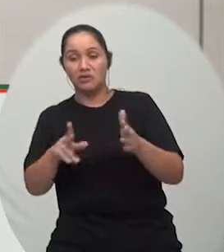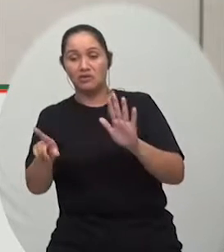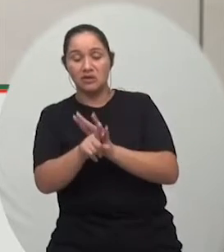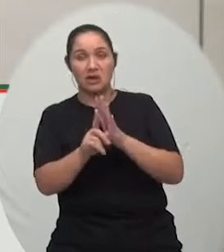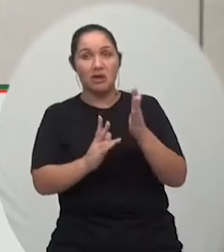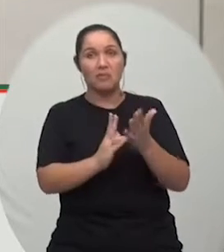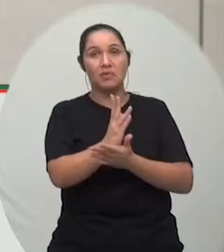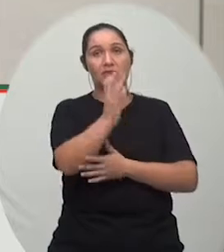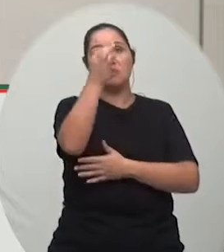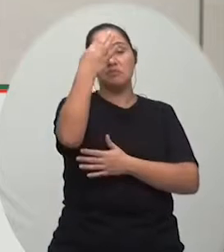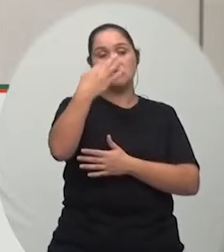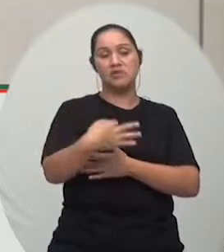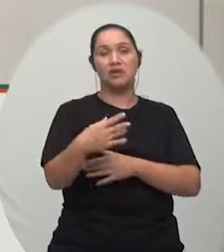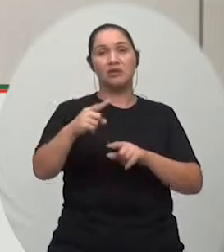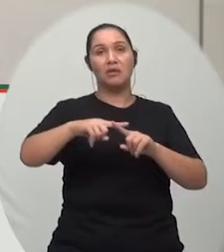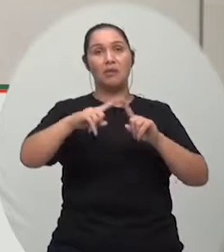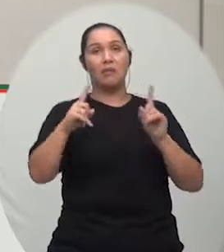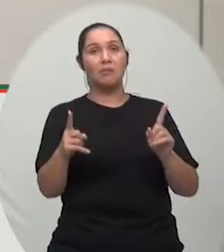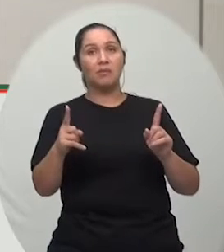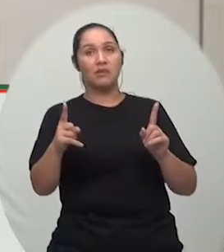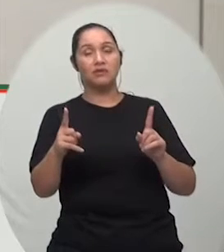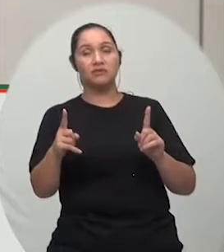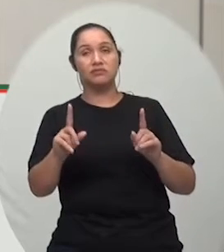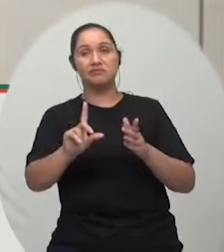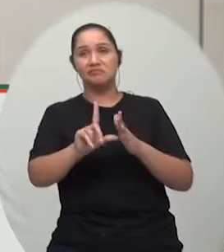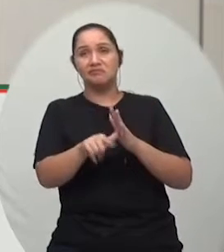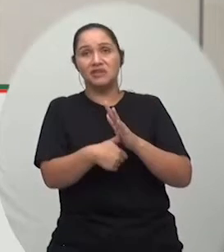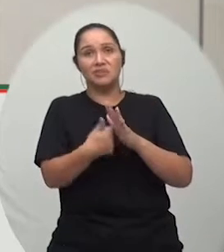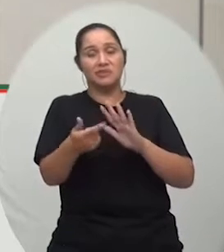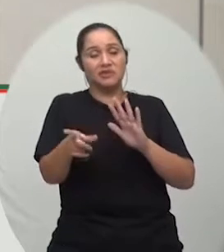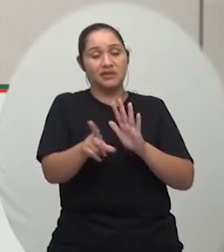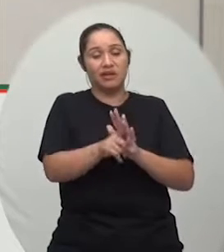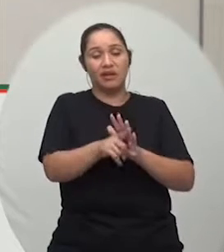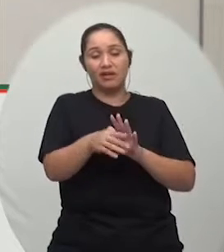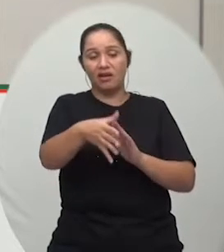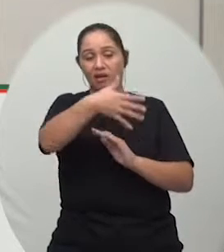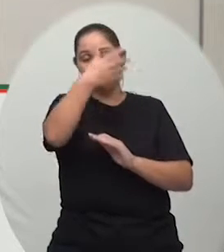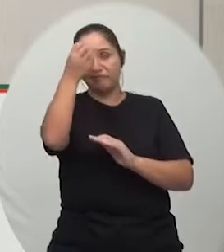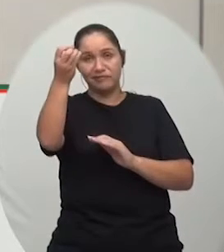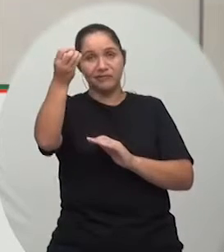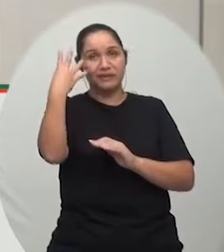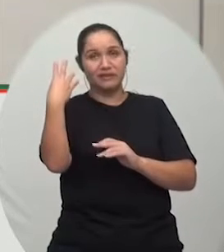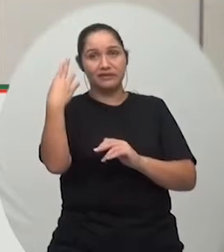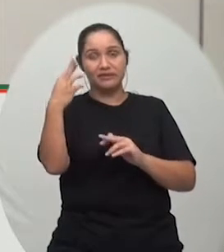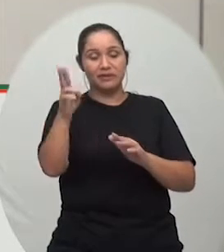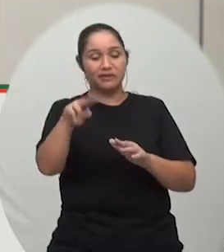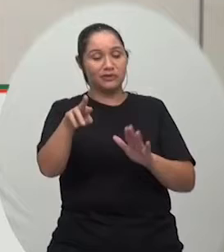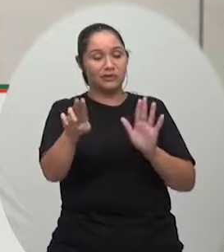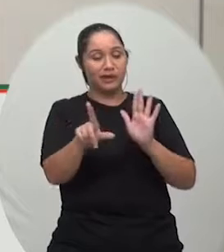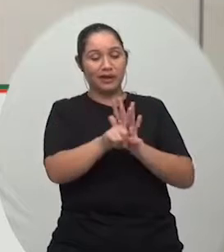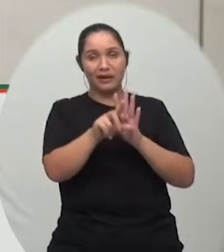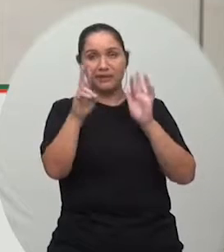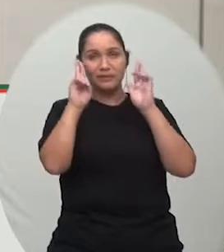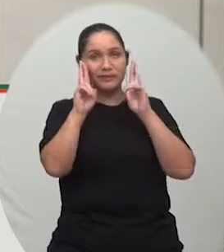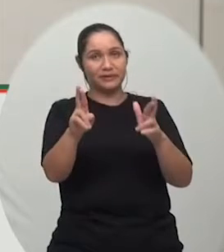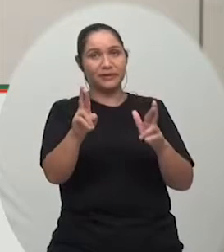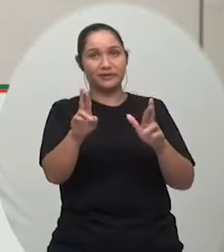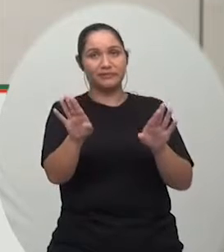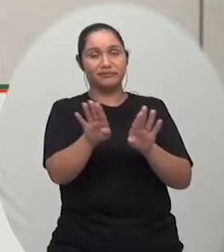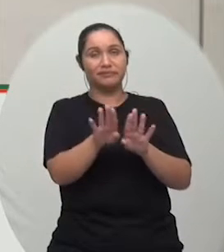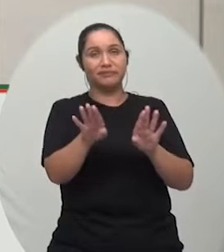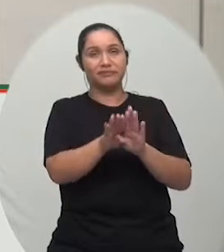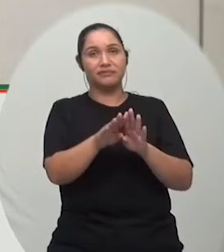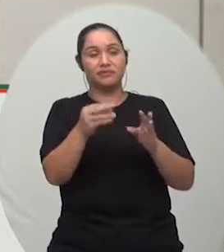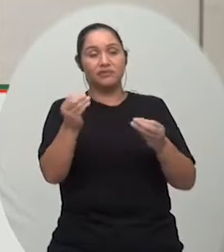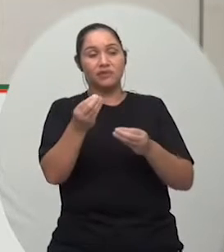muito certinho, definidas as competências, se ela efetivamente não for colocada em prática. E essa questão do